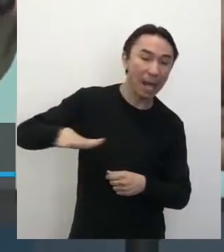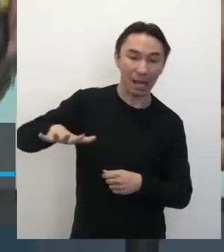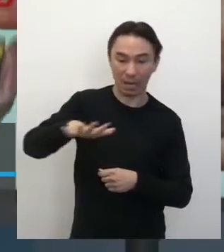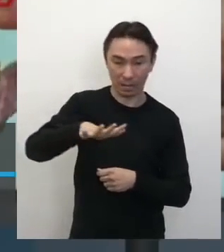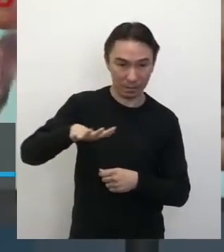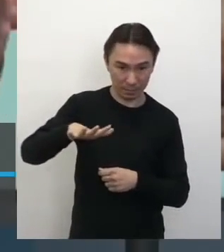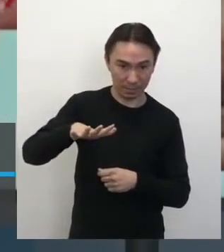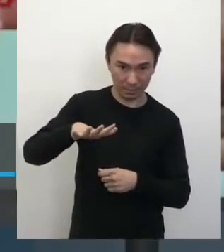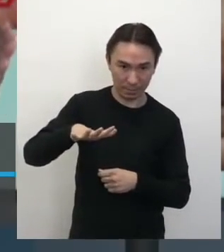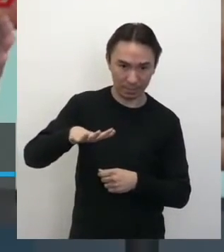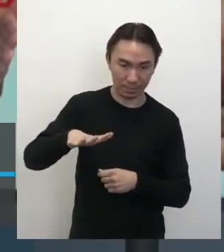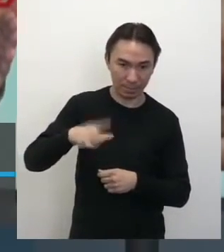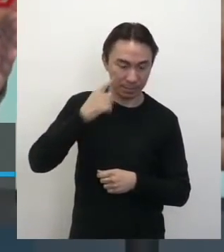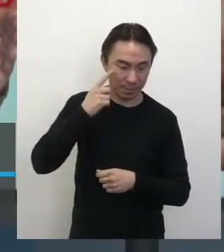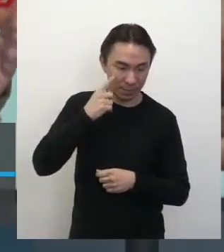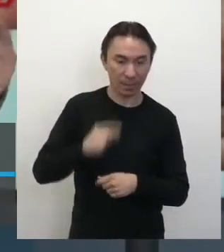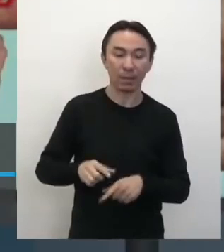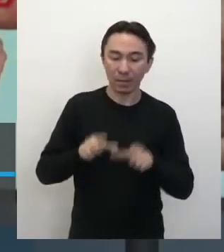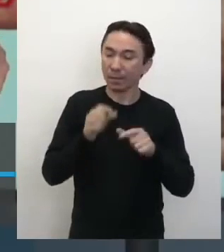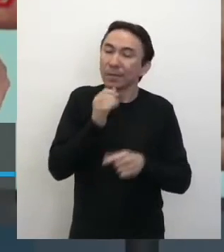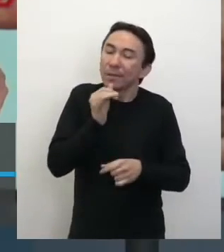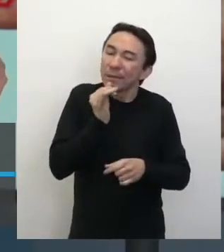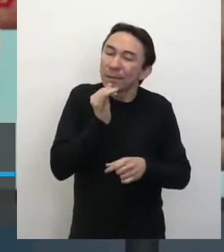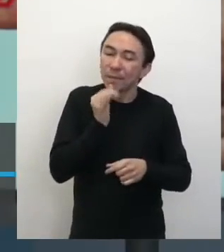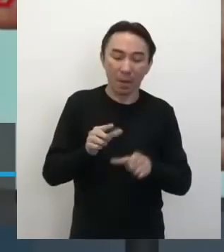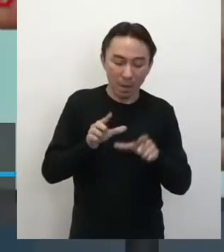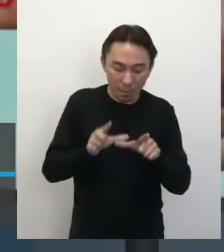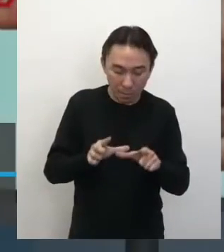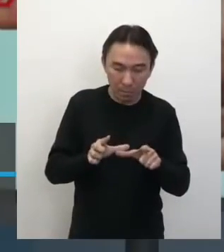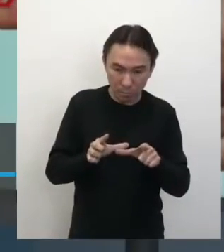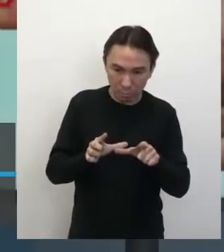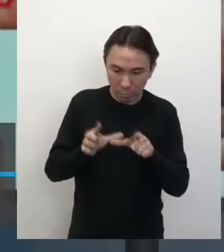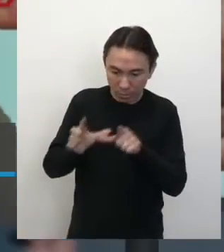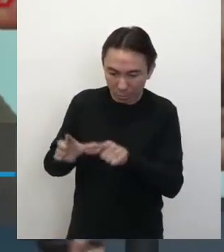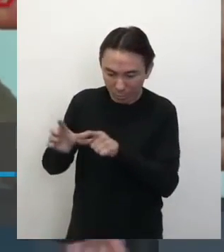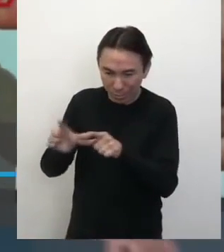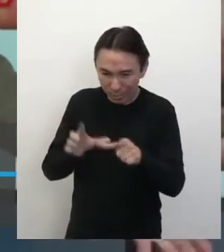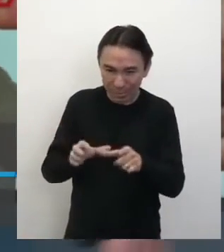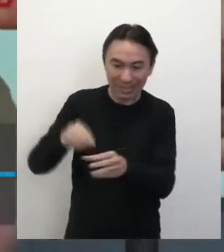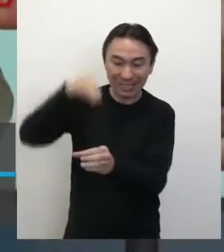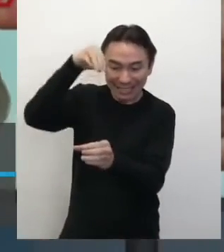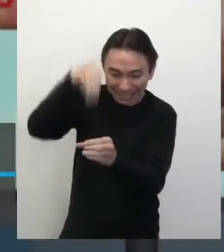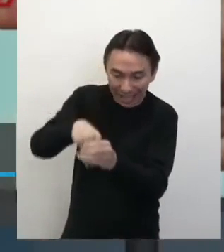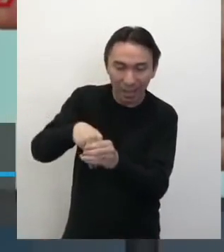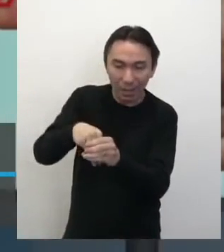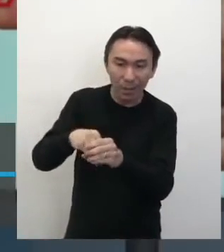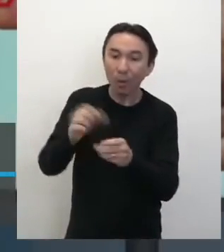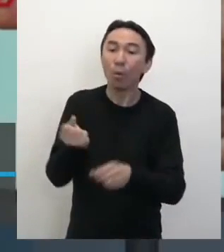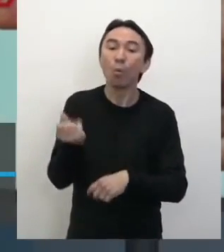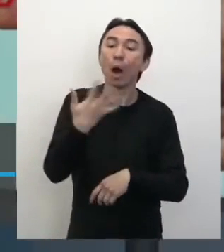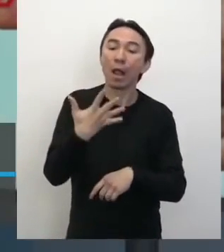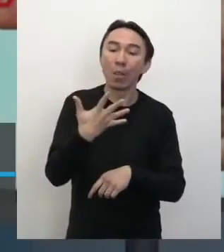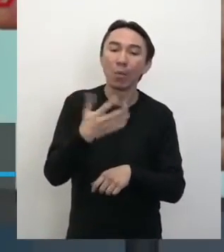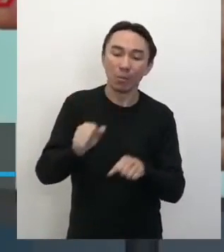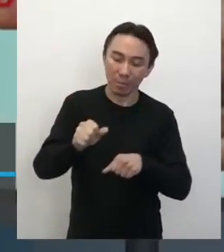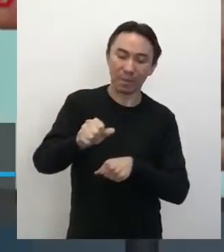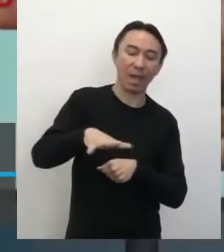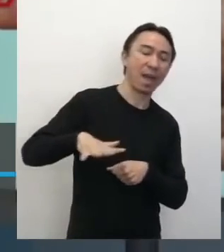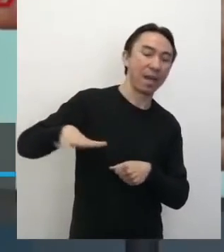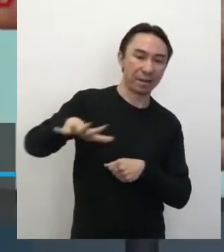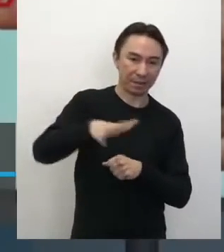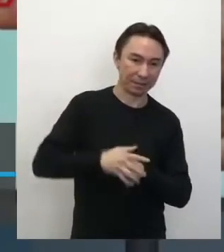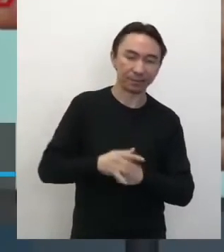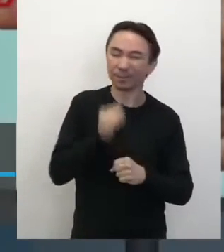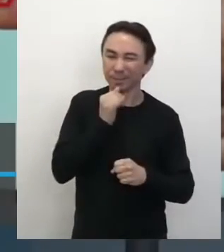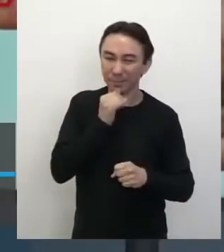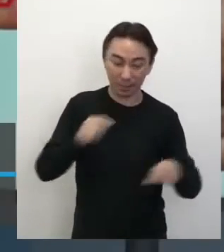Quantos quadrados de unidade de medida cabem dentro daquilo? Por exemplo, numa sala como essa daqui, eu vou fazer uma